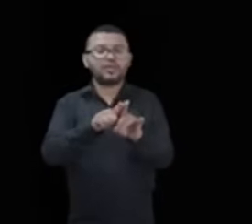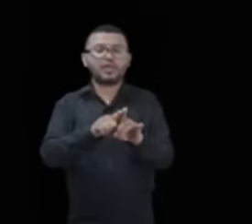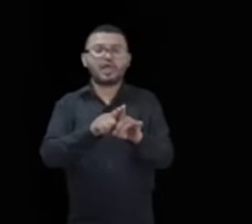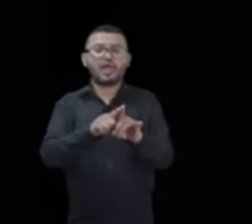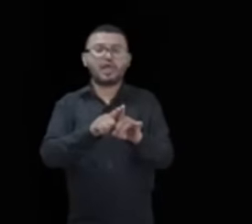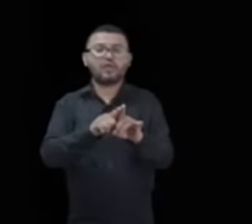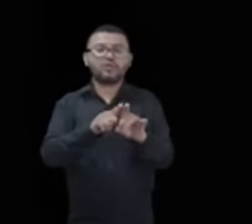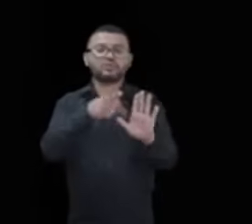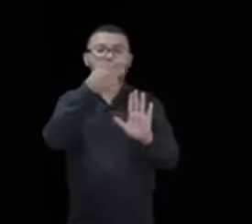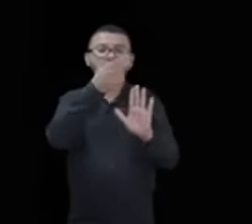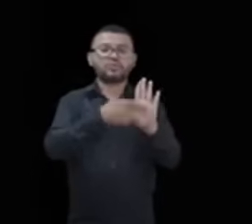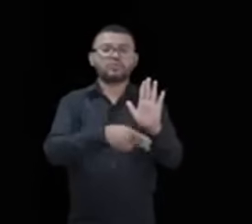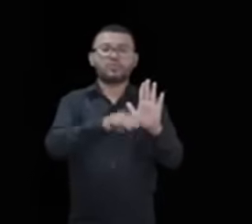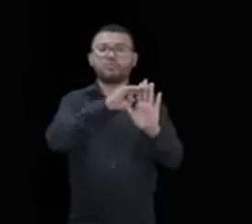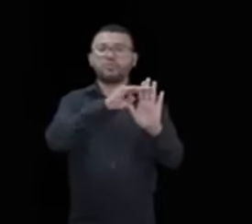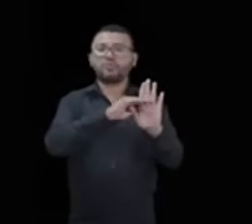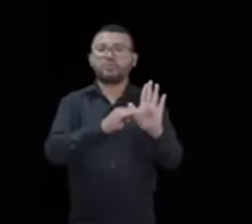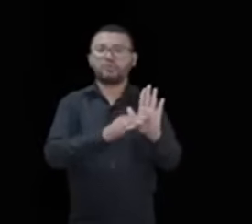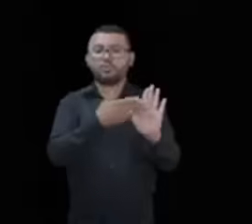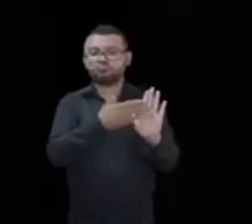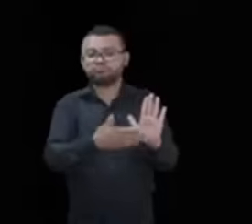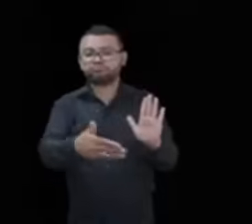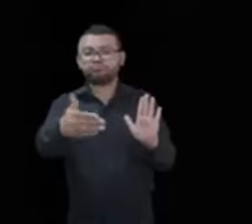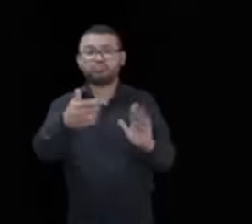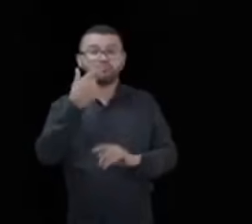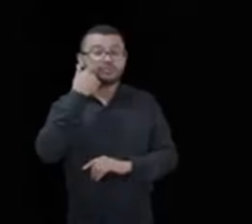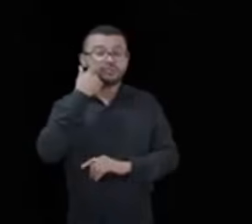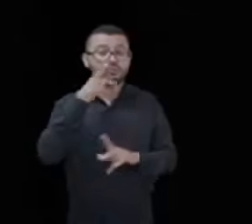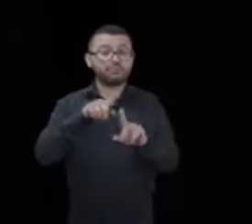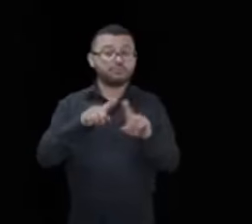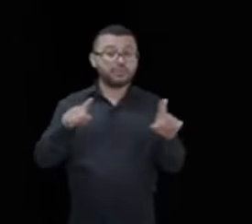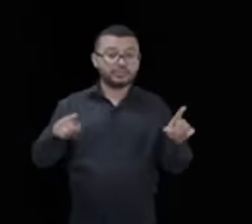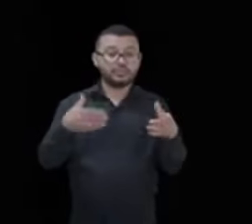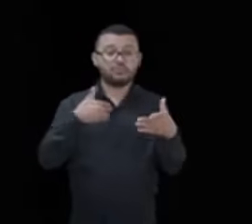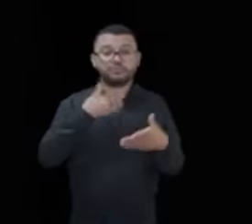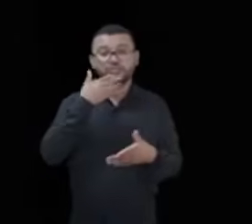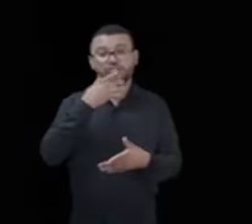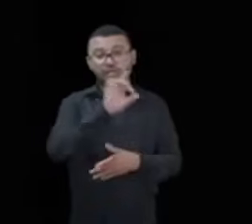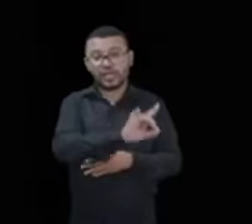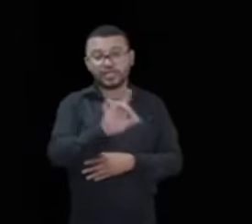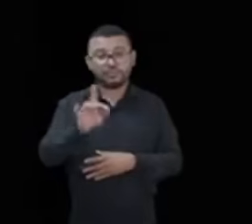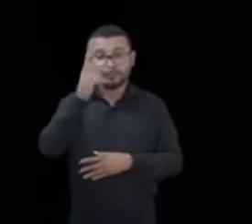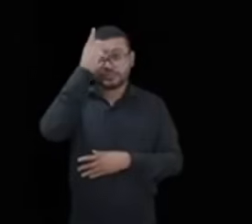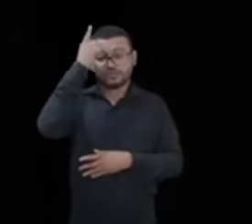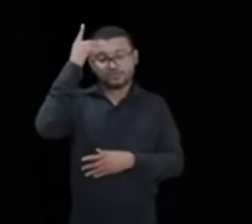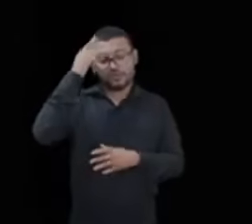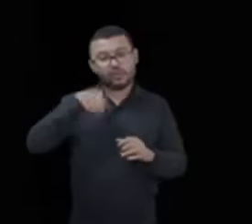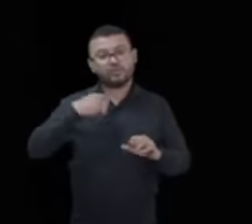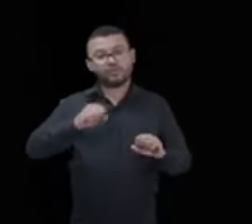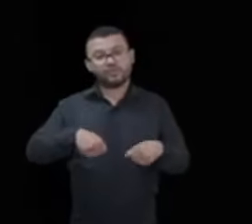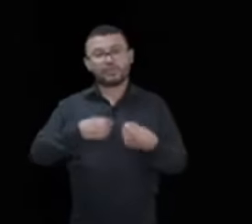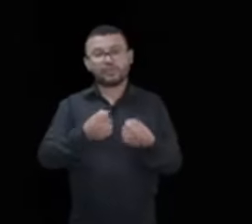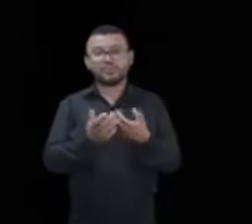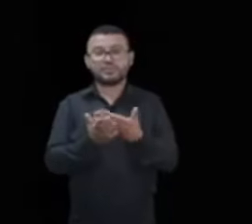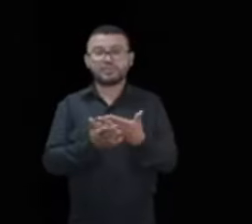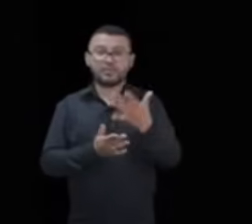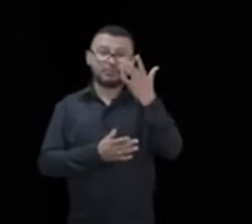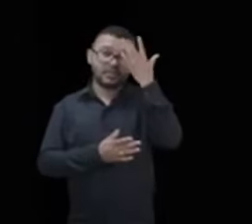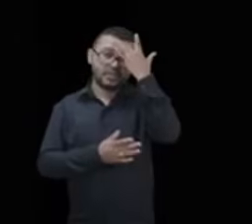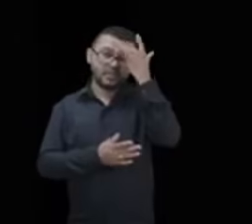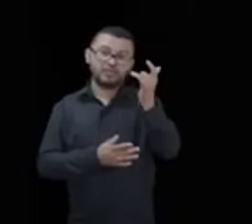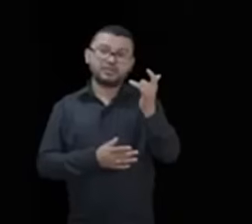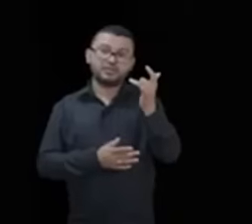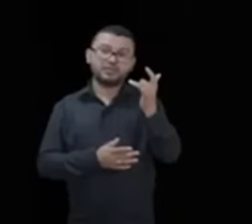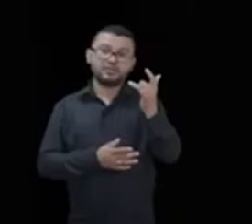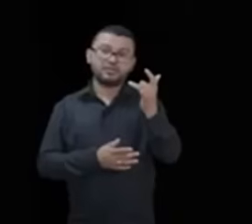nos conduzir no próximo período. Mas quero dizer a vocês que eu defenderei, a partir de amanhã,